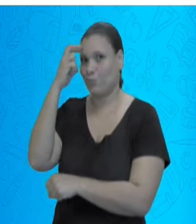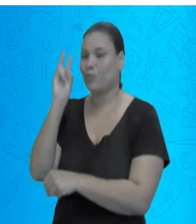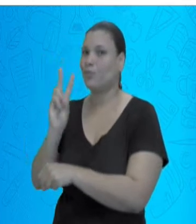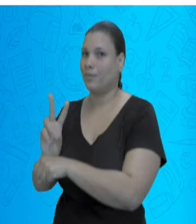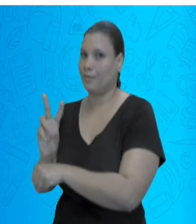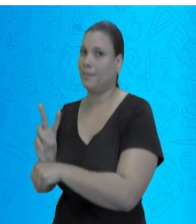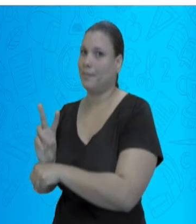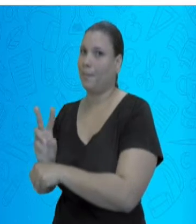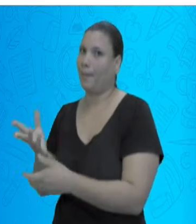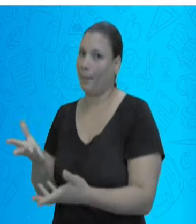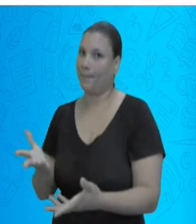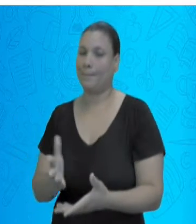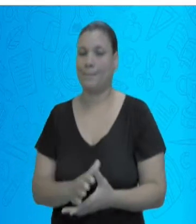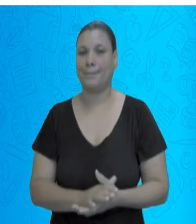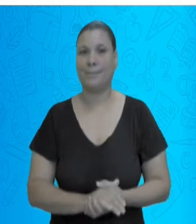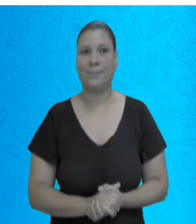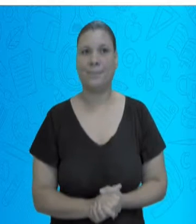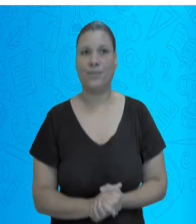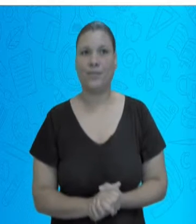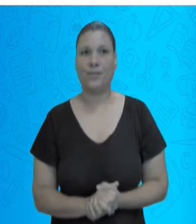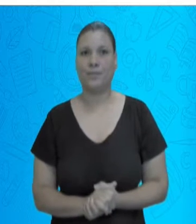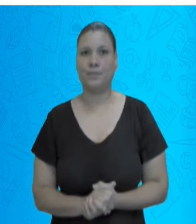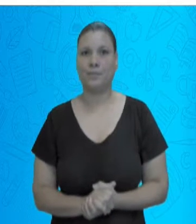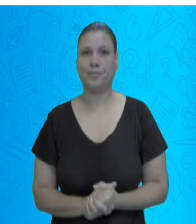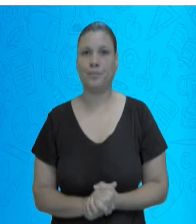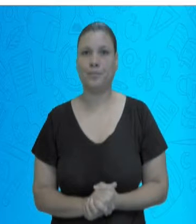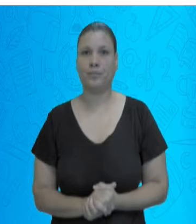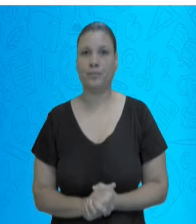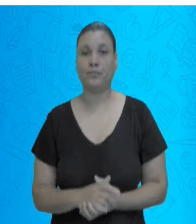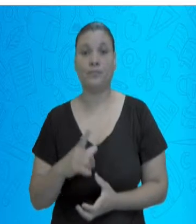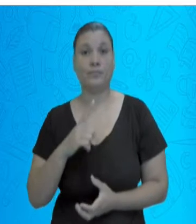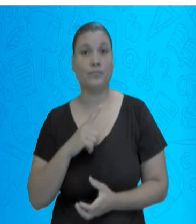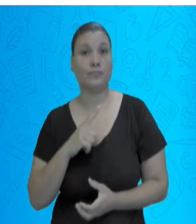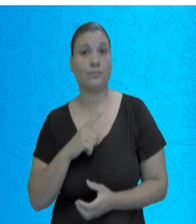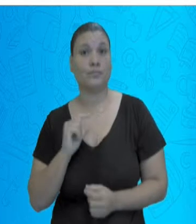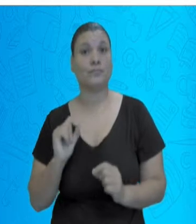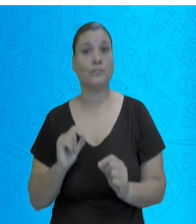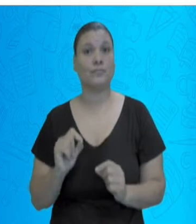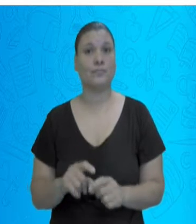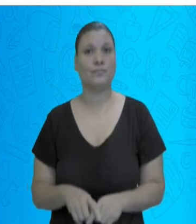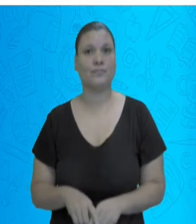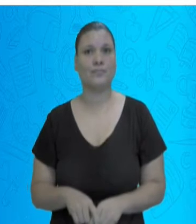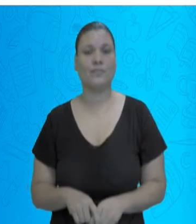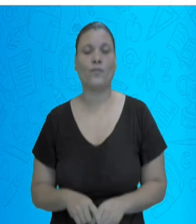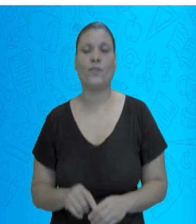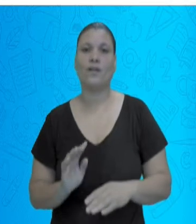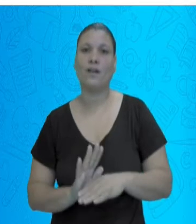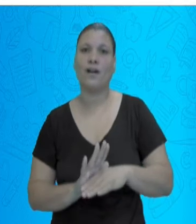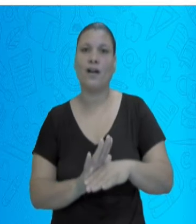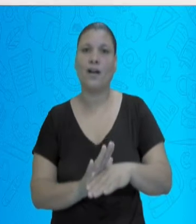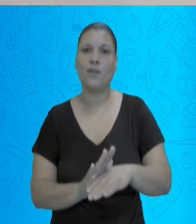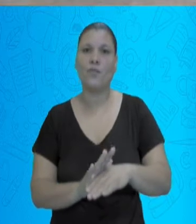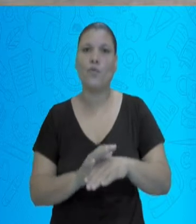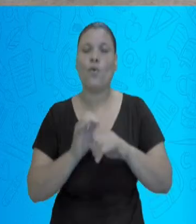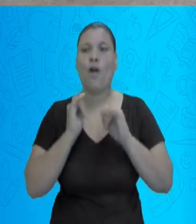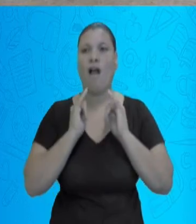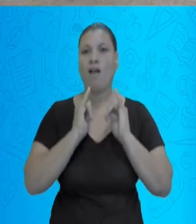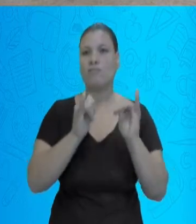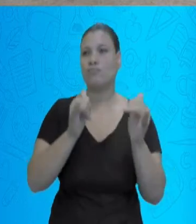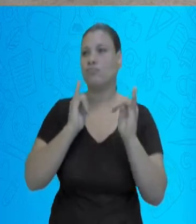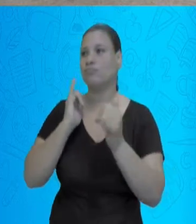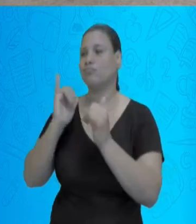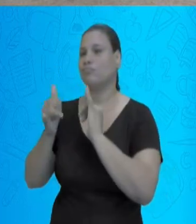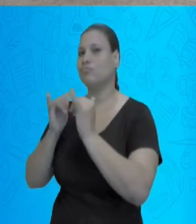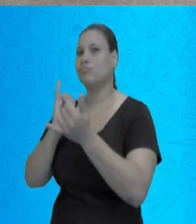recuperar, preservar e disseminar a memória coletiva por meio de seus objetos. Então, o